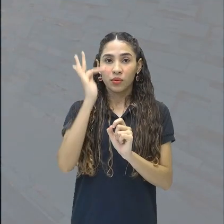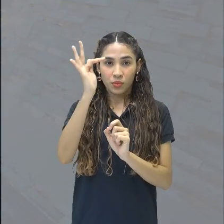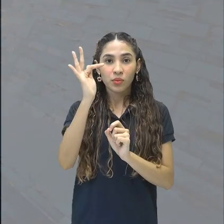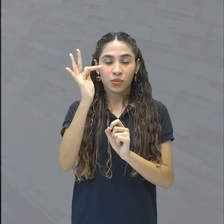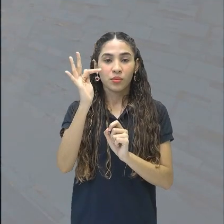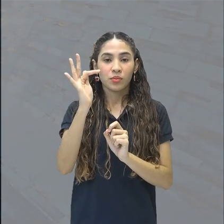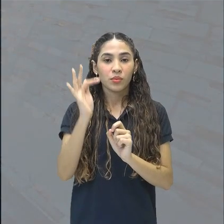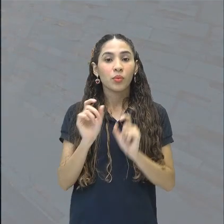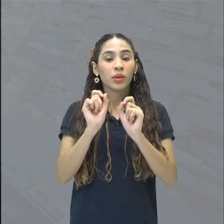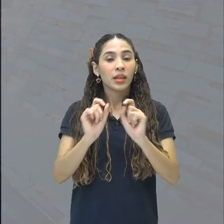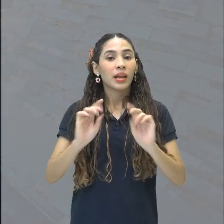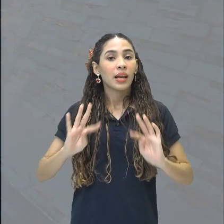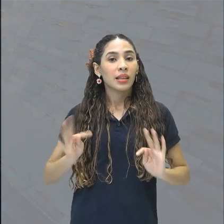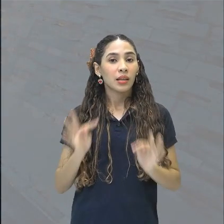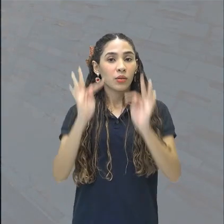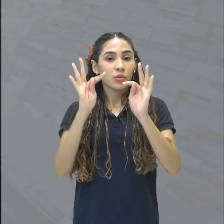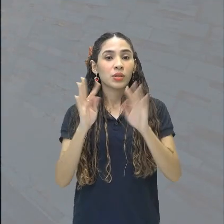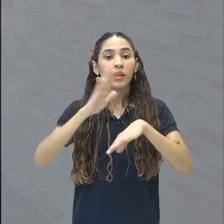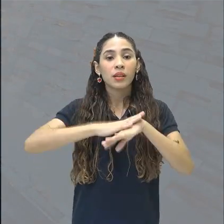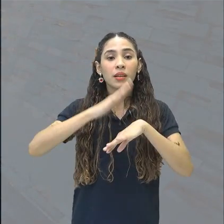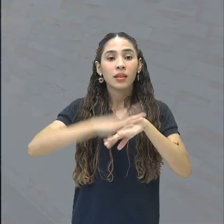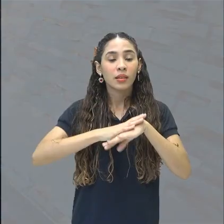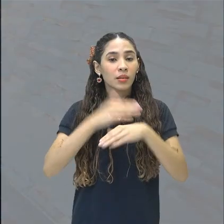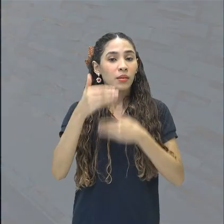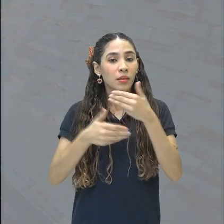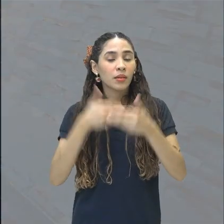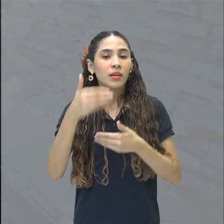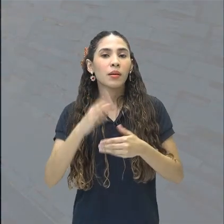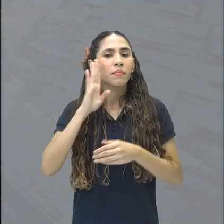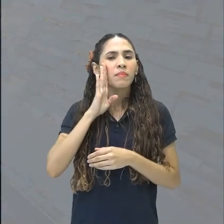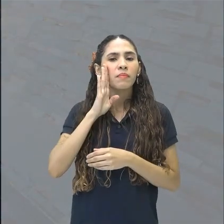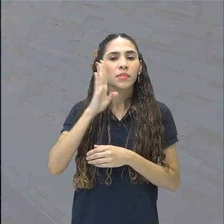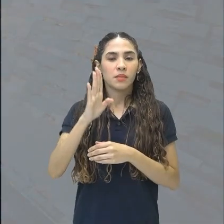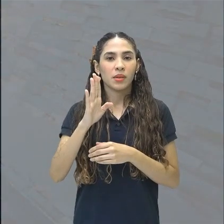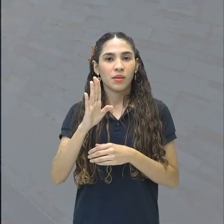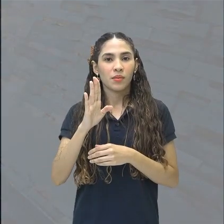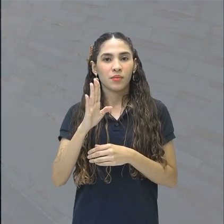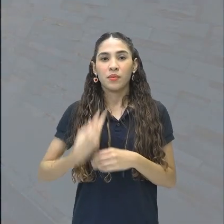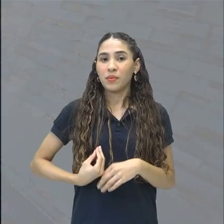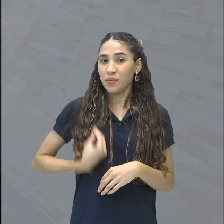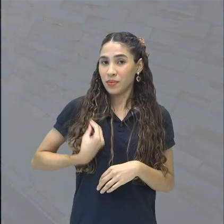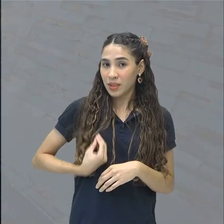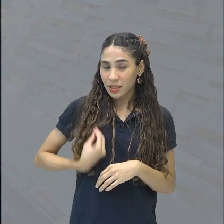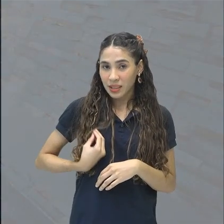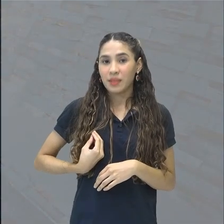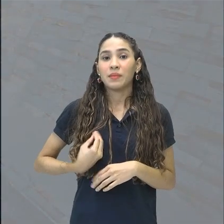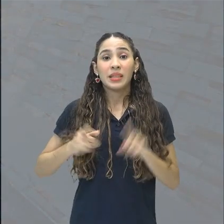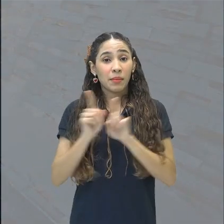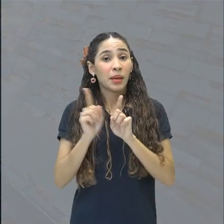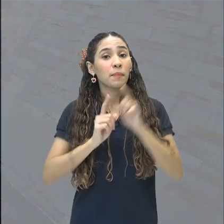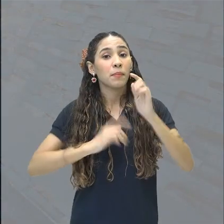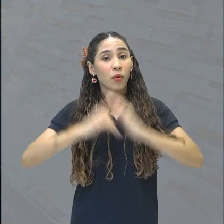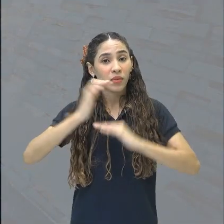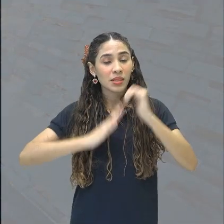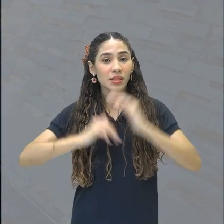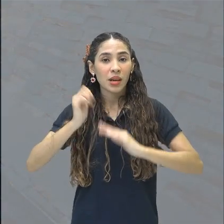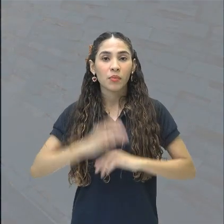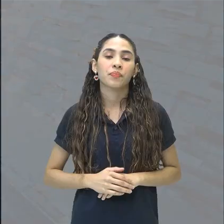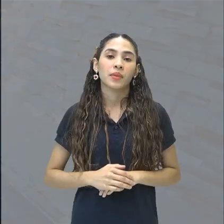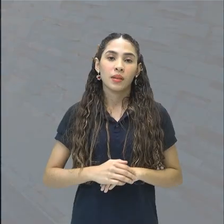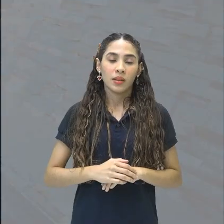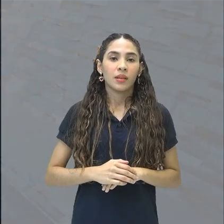futuro em que a tecnologia ela desempenha o quê? Um papel central nas nossas vidas, nas nossas carreiras, tá? Embora